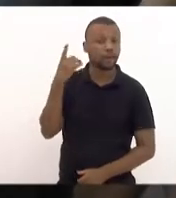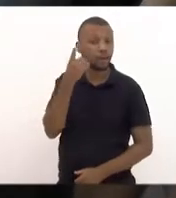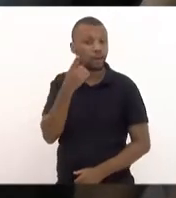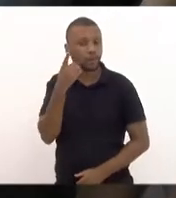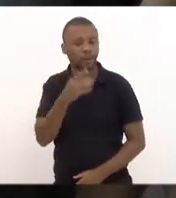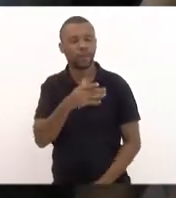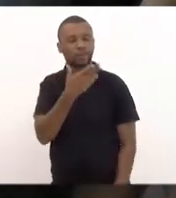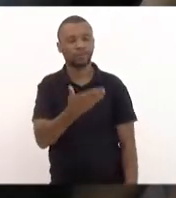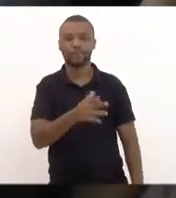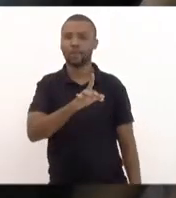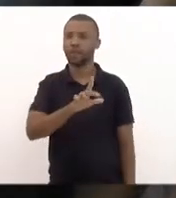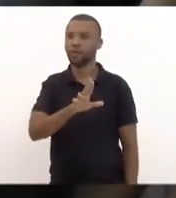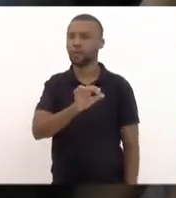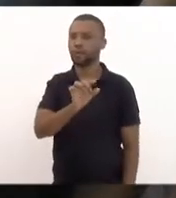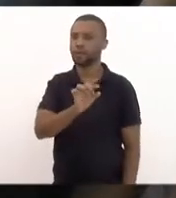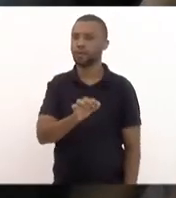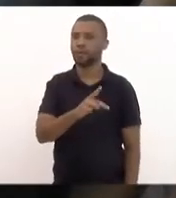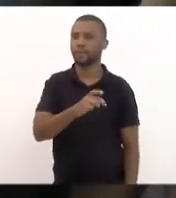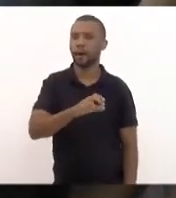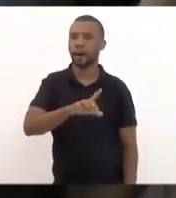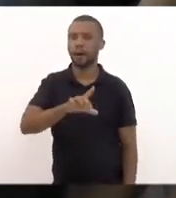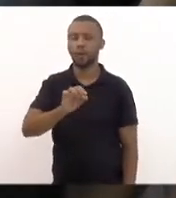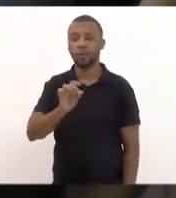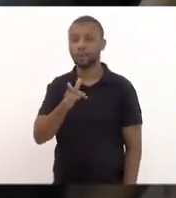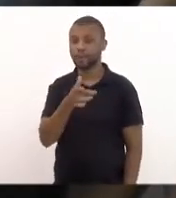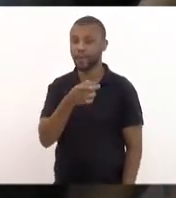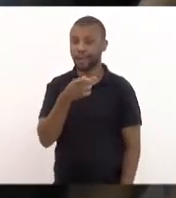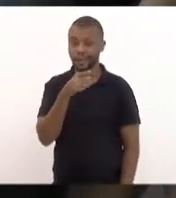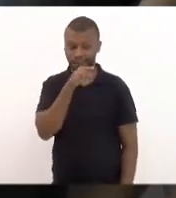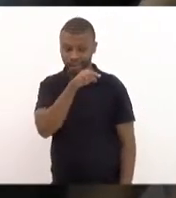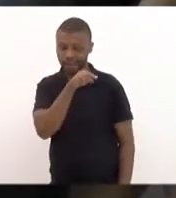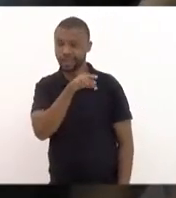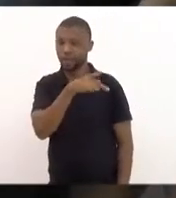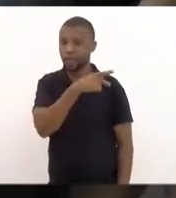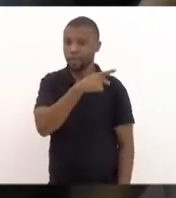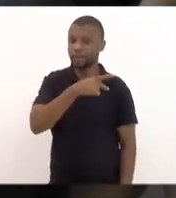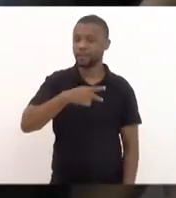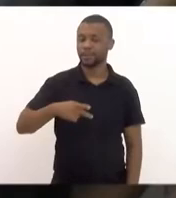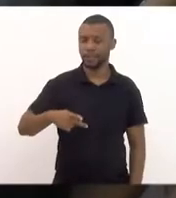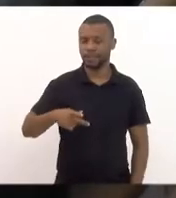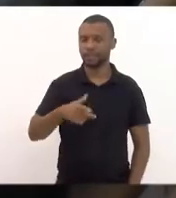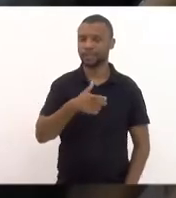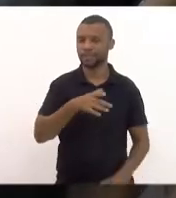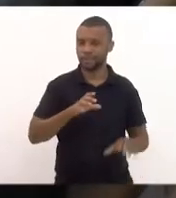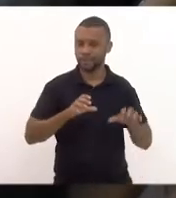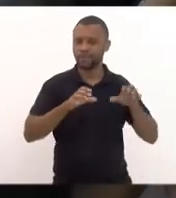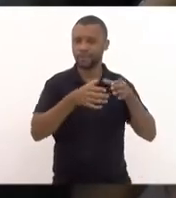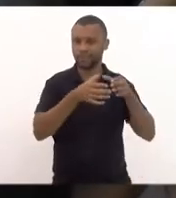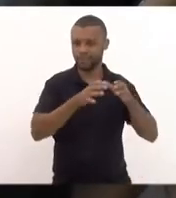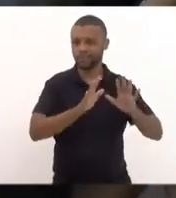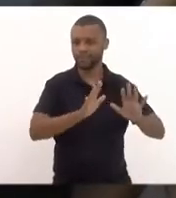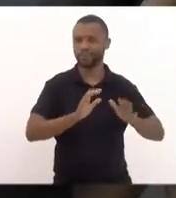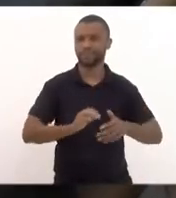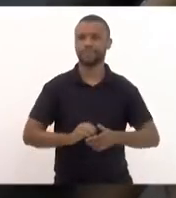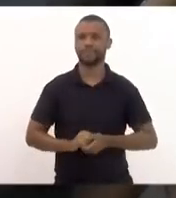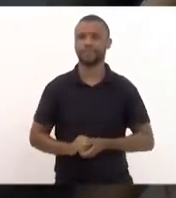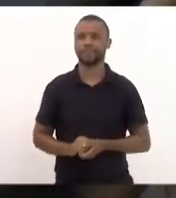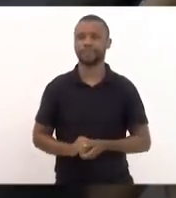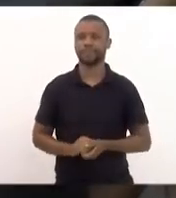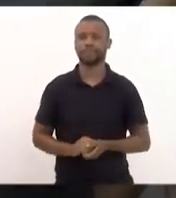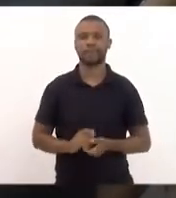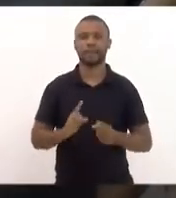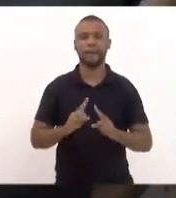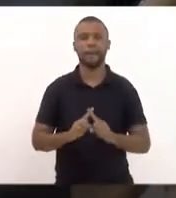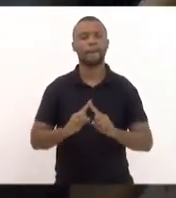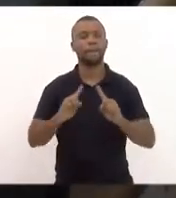Paulo. Eu costumo dizer que, na verdade, ele é que é o presidente da Assessoria Fiscal da Alerj, eu sou apenas o vice-presidente.